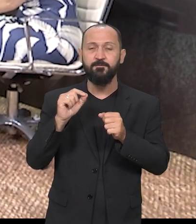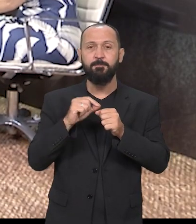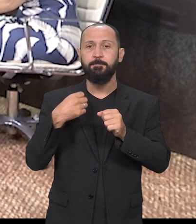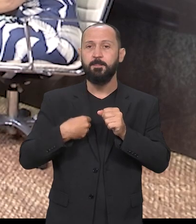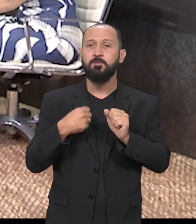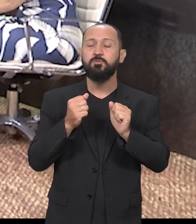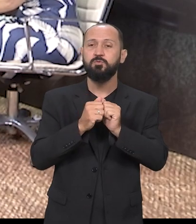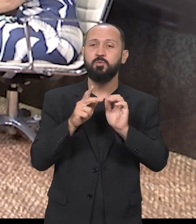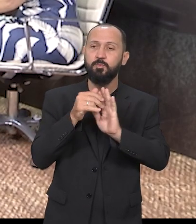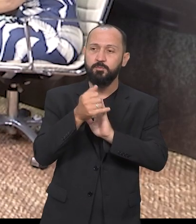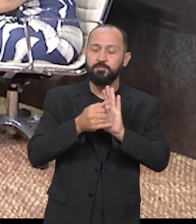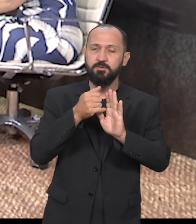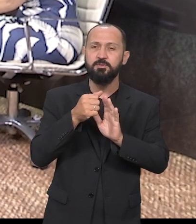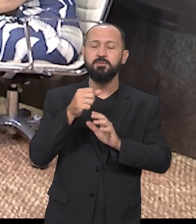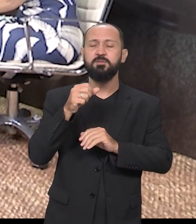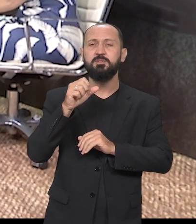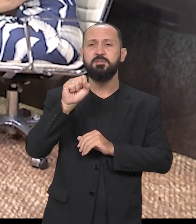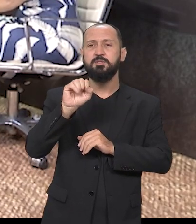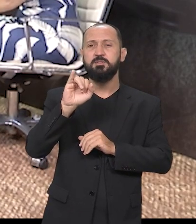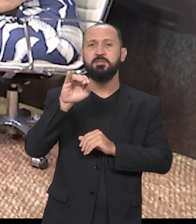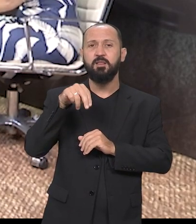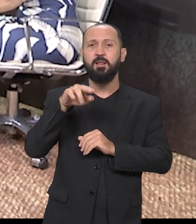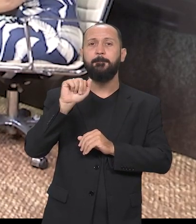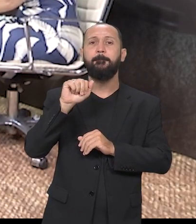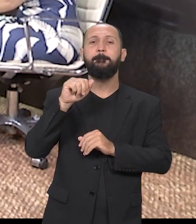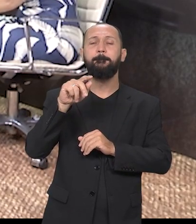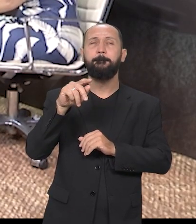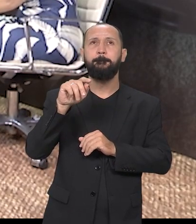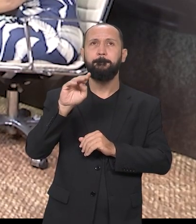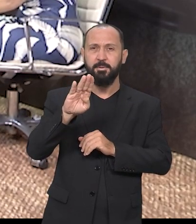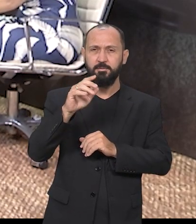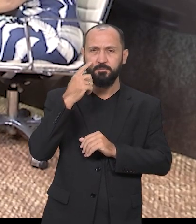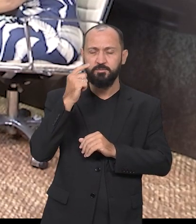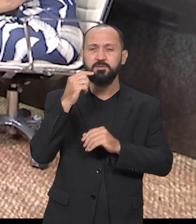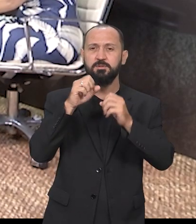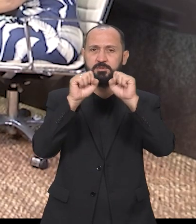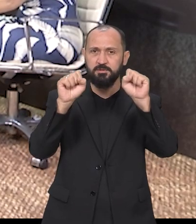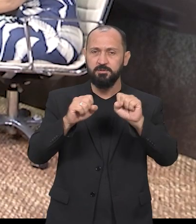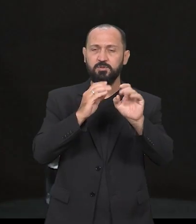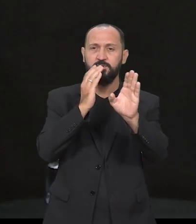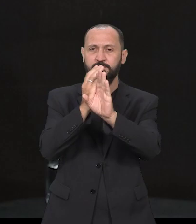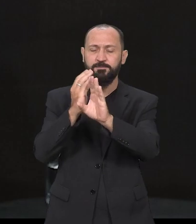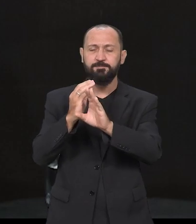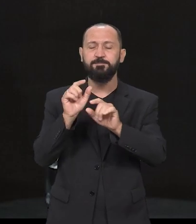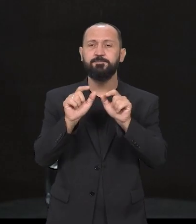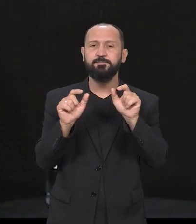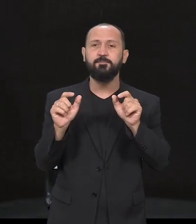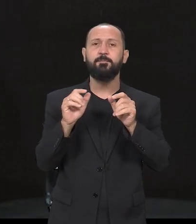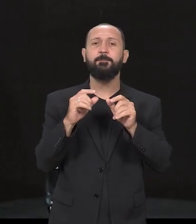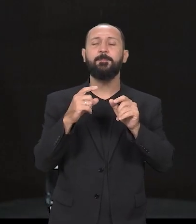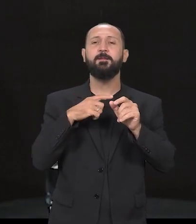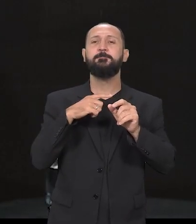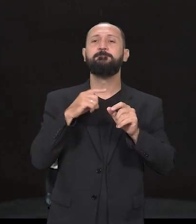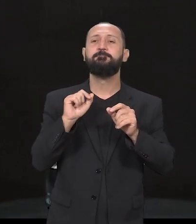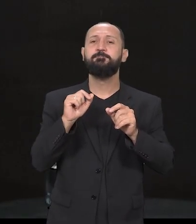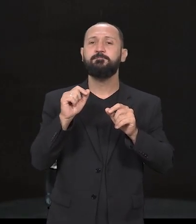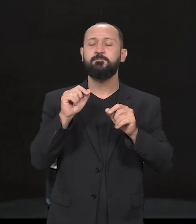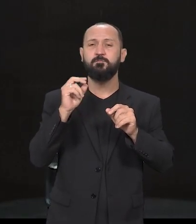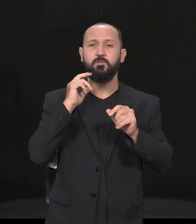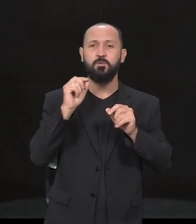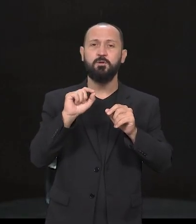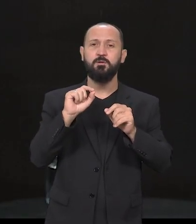que fazem parte do projeto SINAB. O projeto SINAB, Sistema Nacional de Identificação Balística, ele